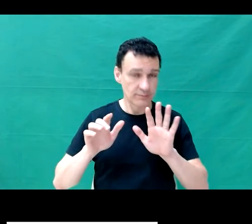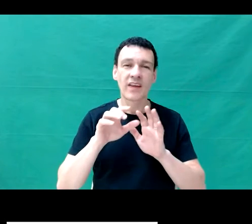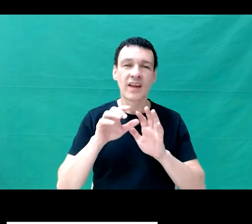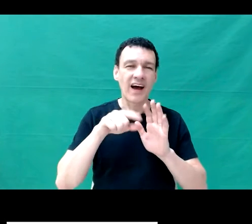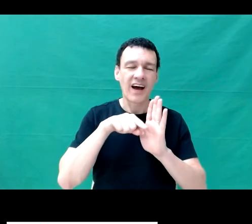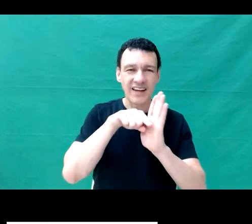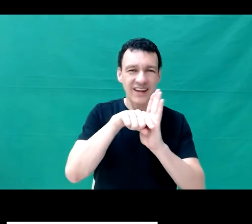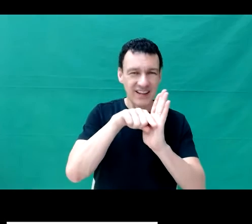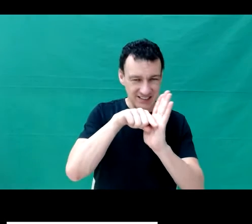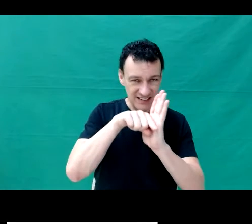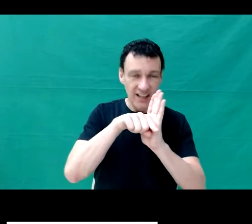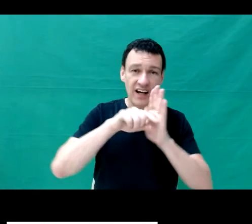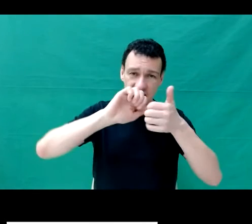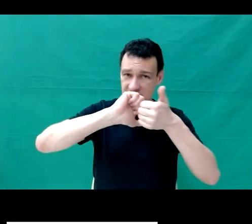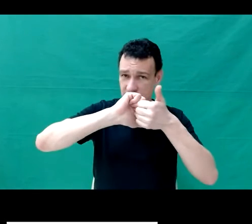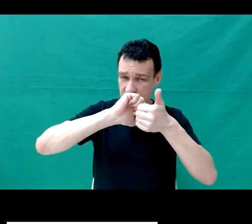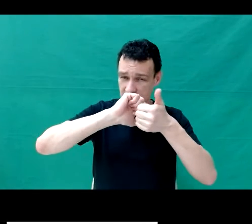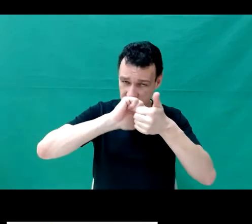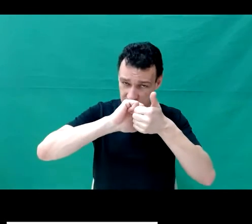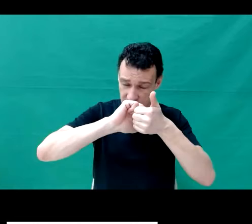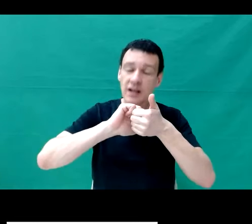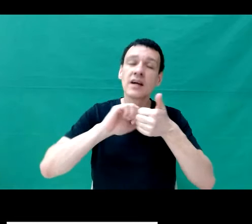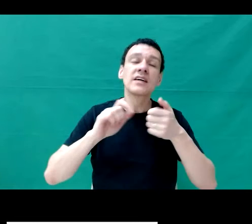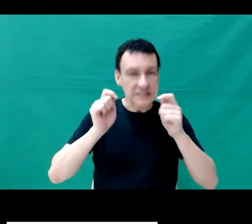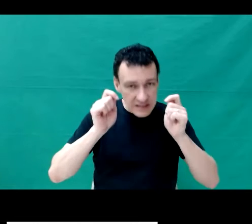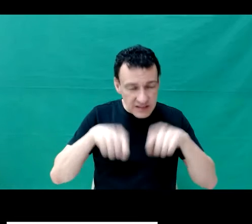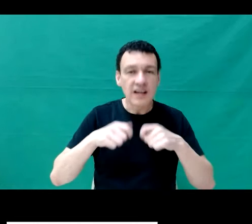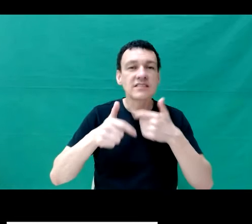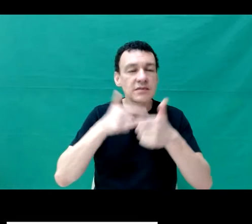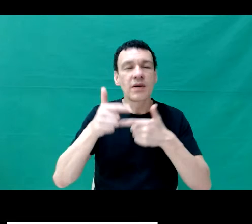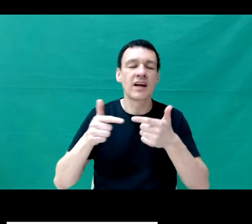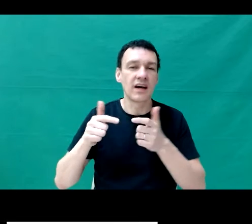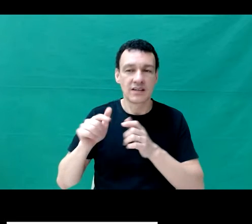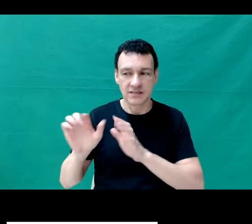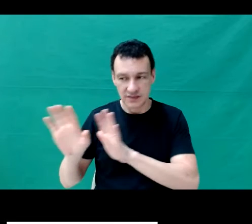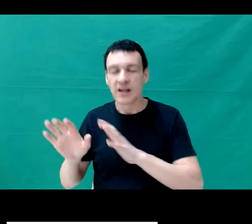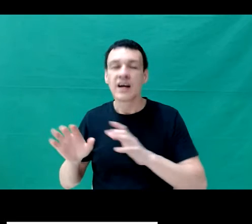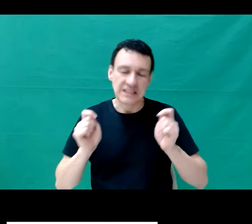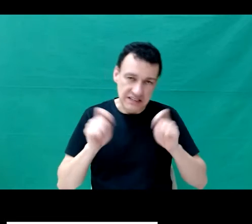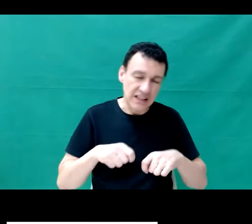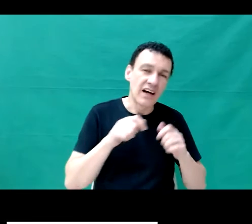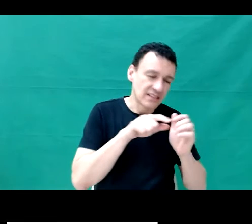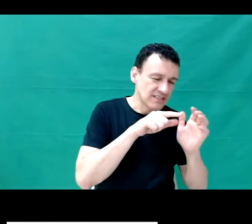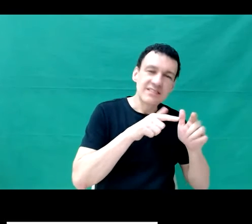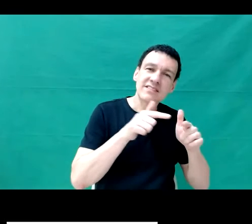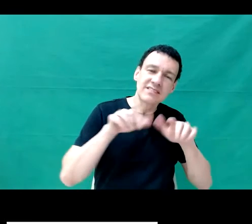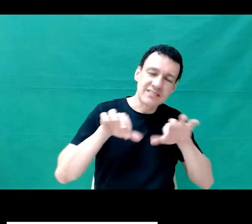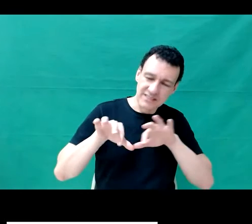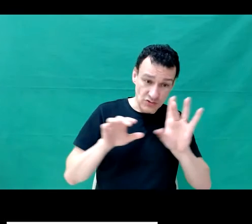ter mais tempo, né, para trabalhar com algumas coisas mais administrativas, que é tirar dúvidas de UX e de devs,